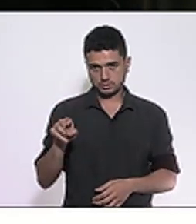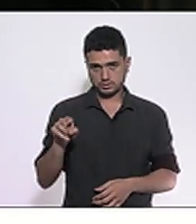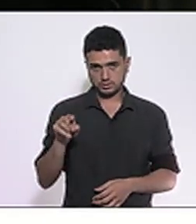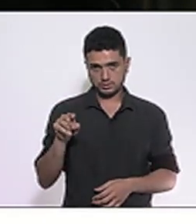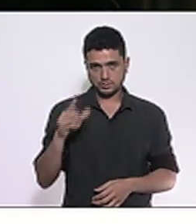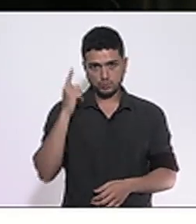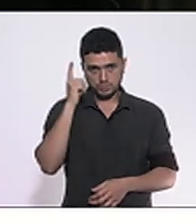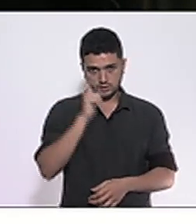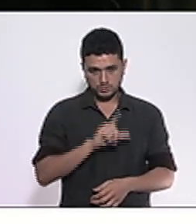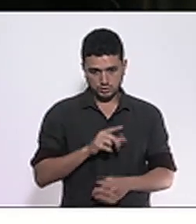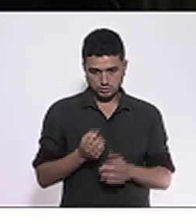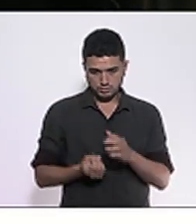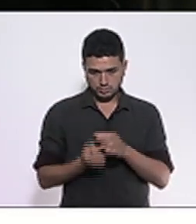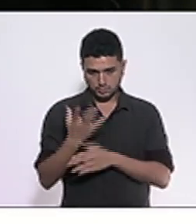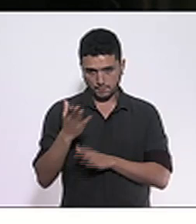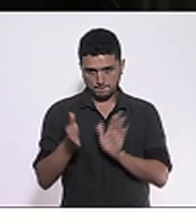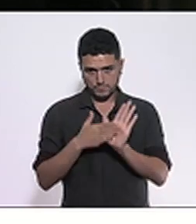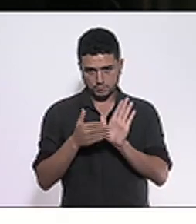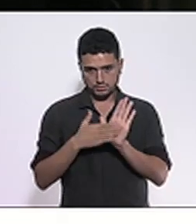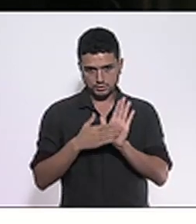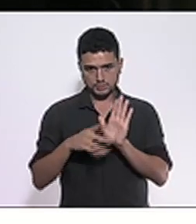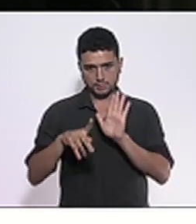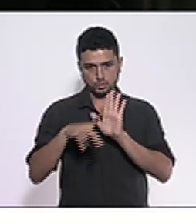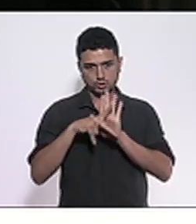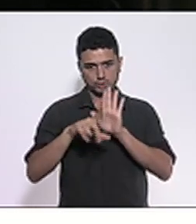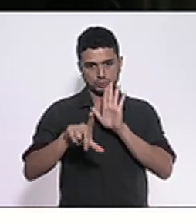alguma proposta de projeto de lei